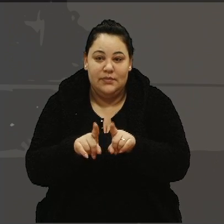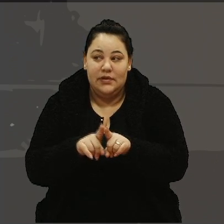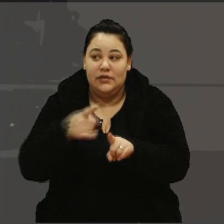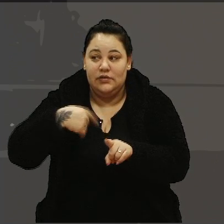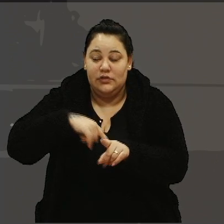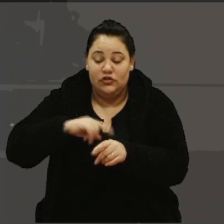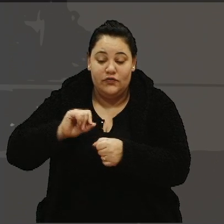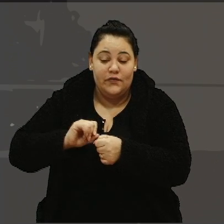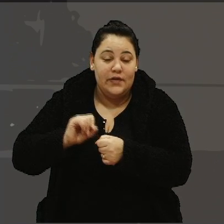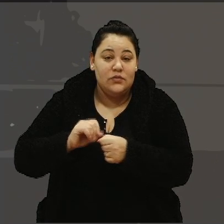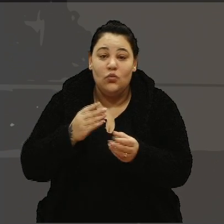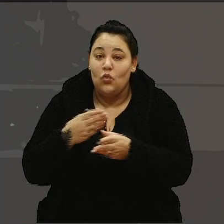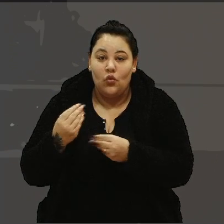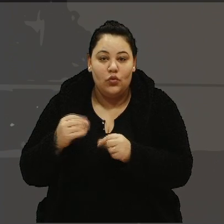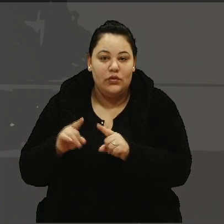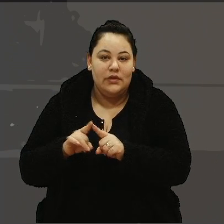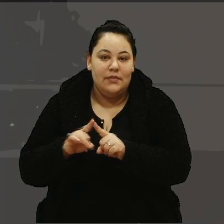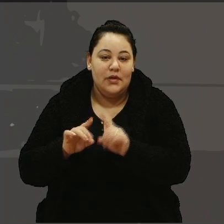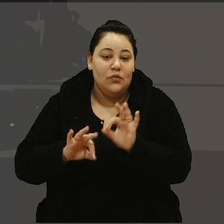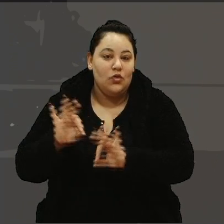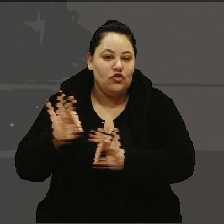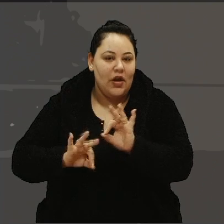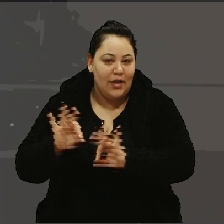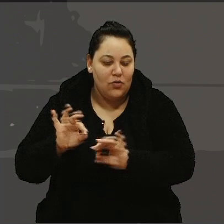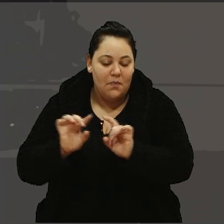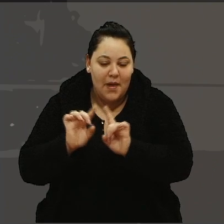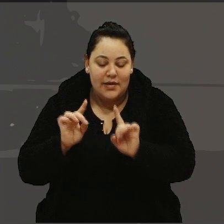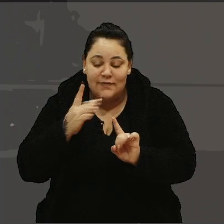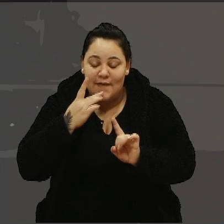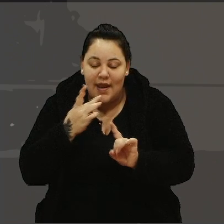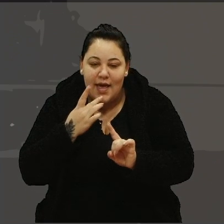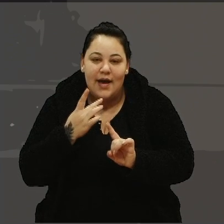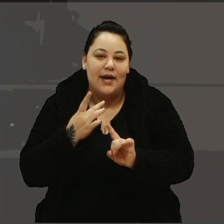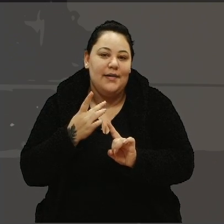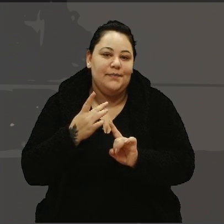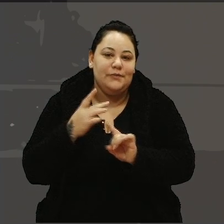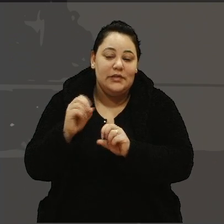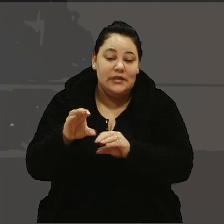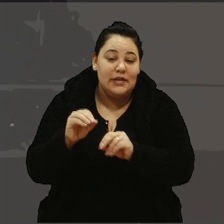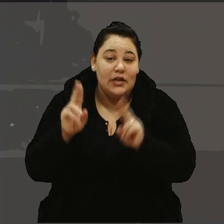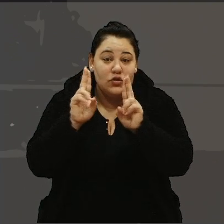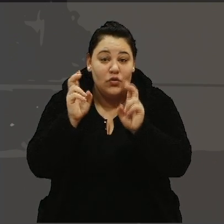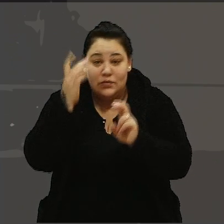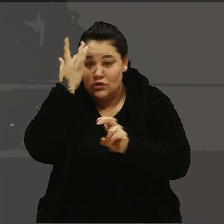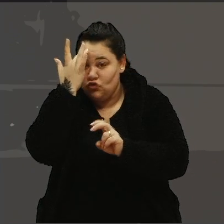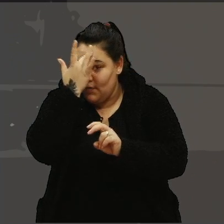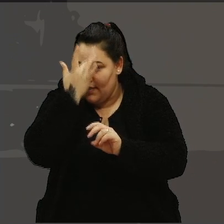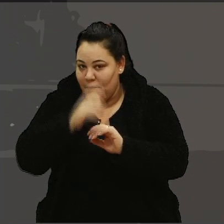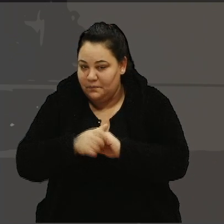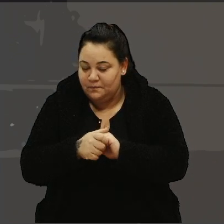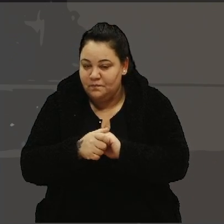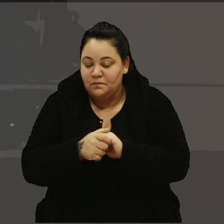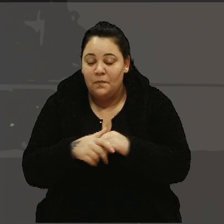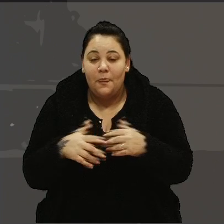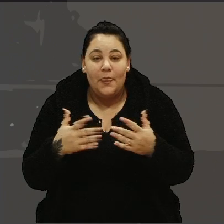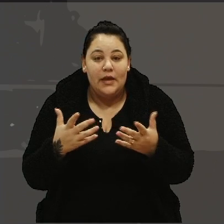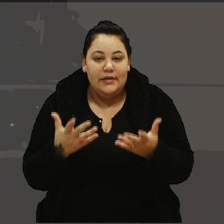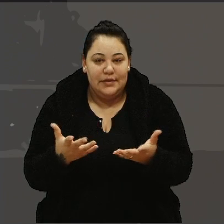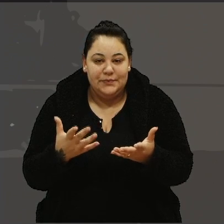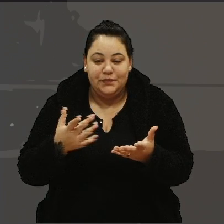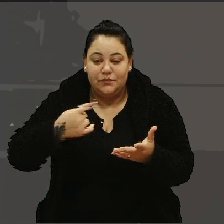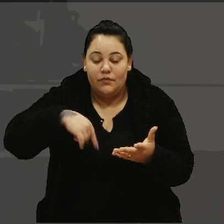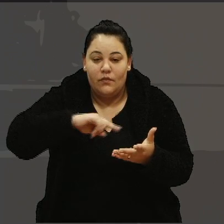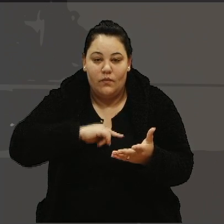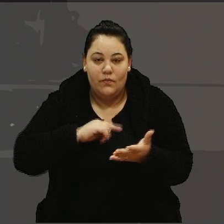nossa comunicação, orientar sobre as questões atuais de saúde mental. Então, a porta